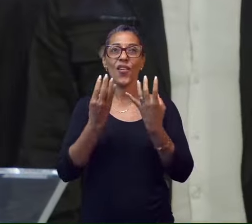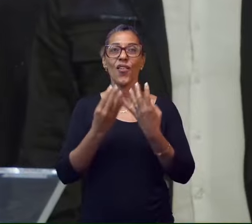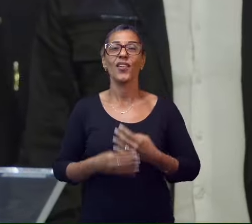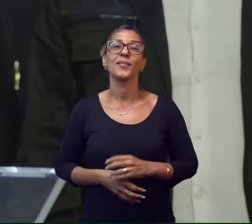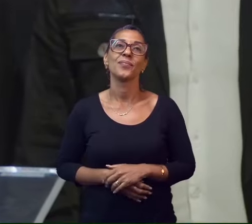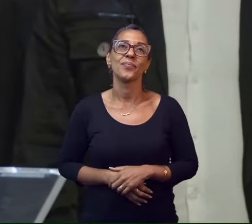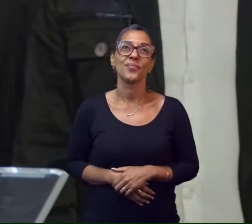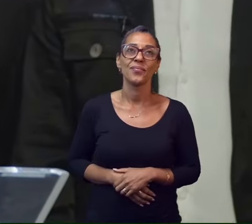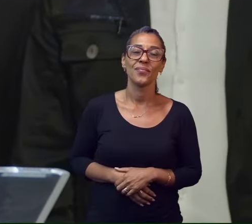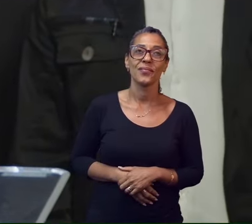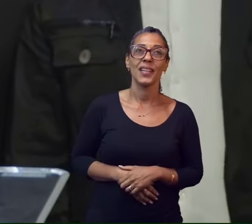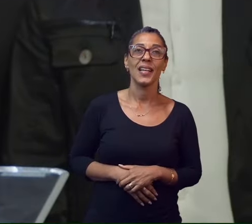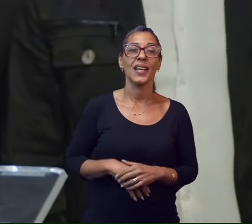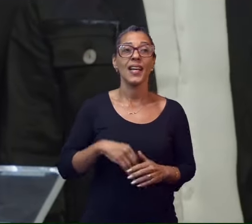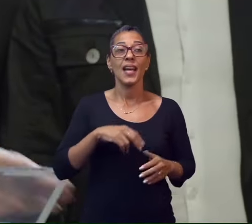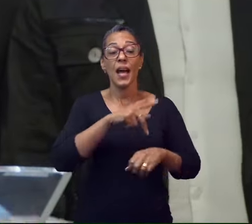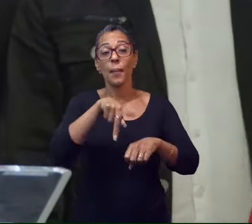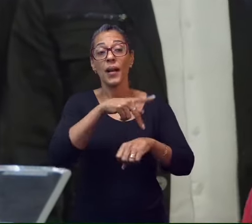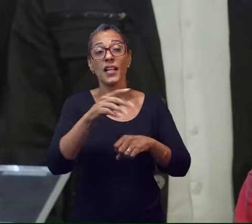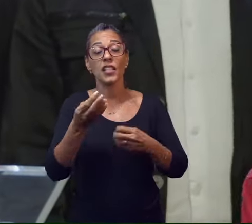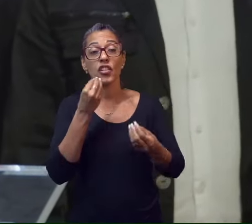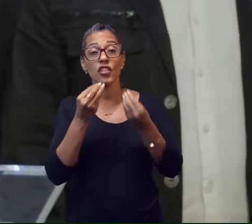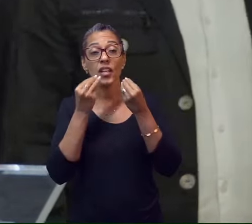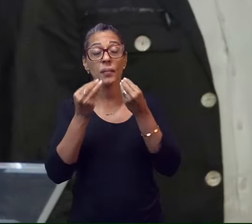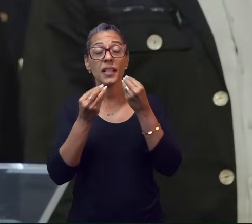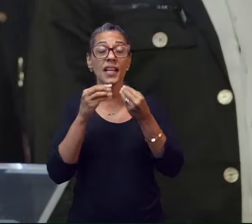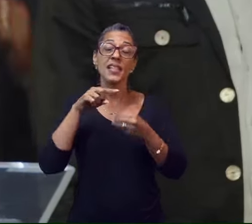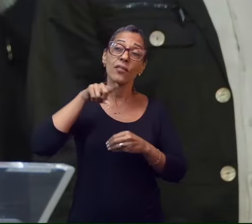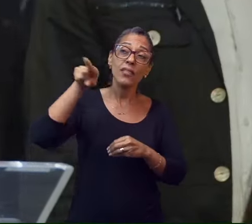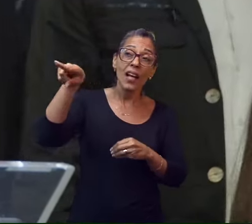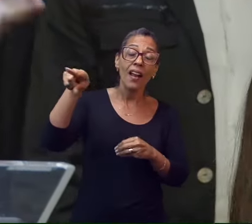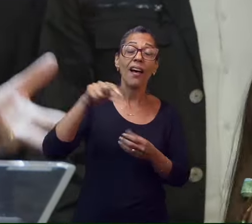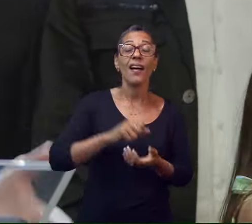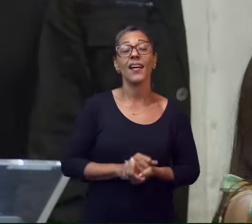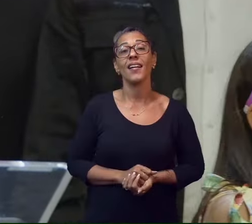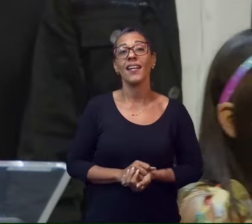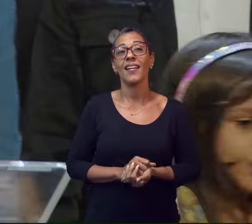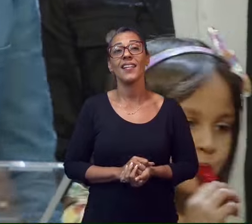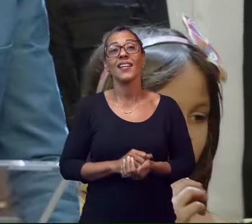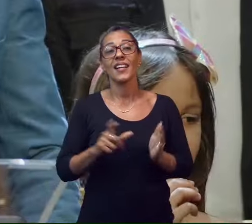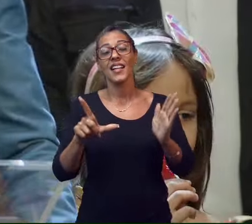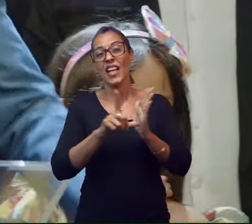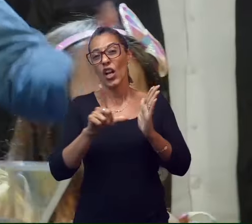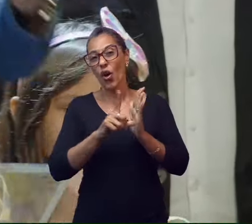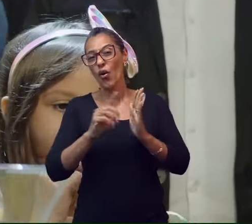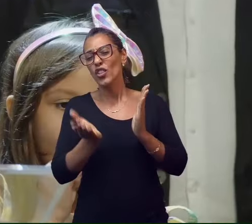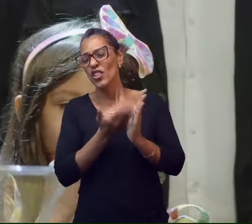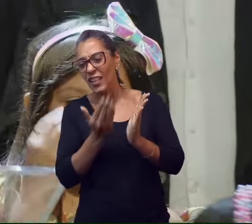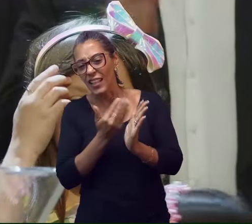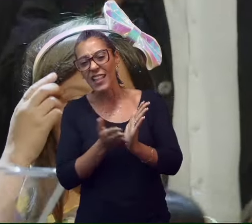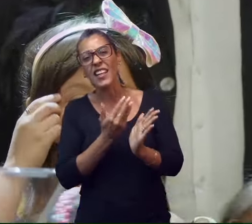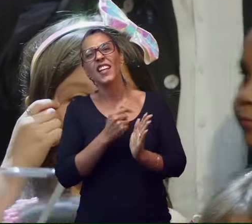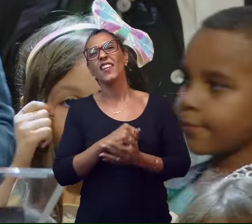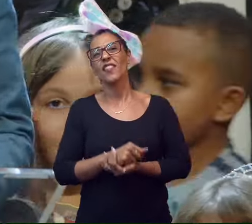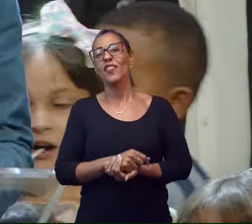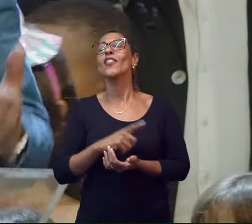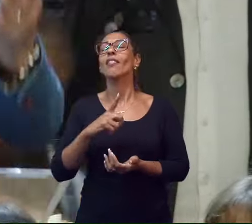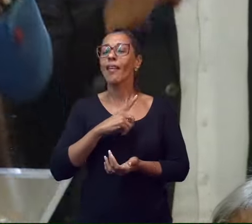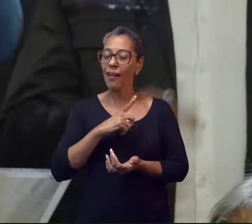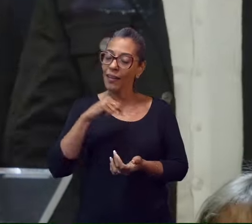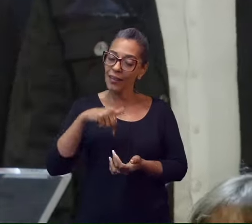livraria tá ali se você quiser uma opção de uma igreja para frequentar em Belo Horizonte não vai embora não só um minutinho